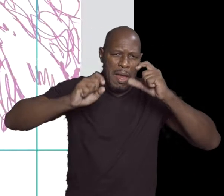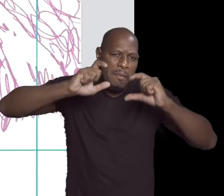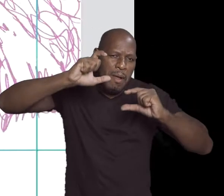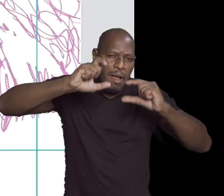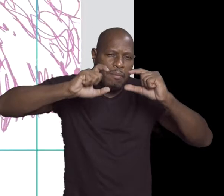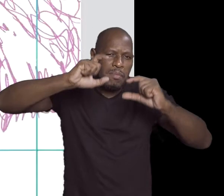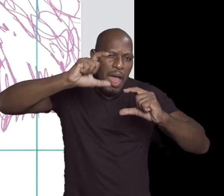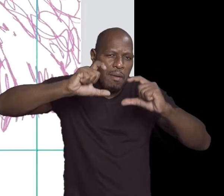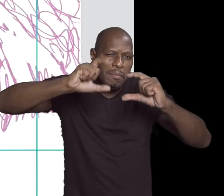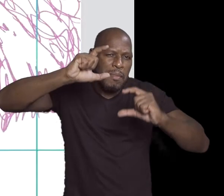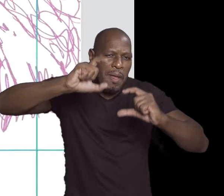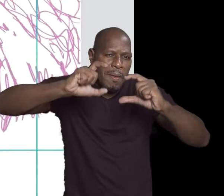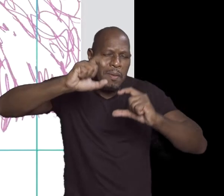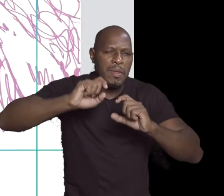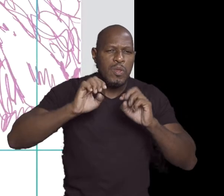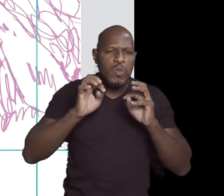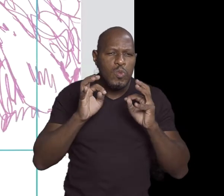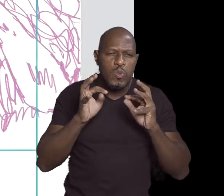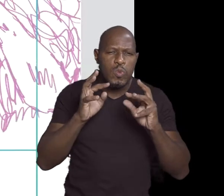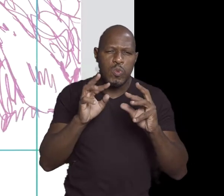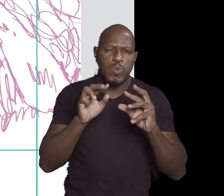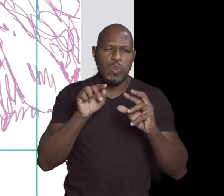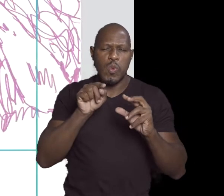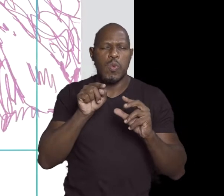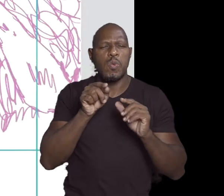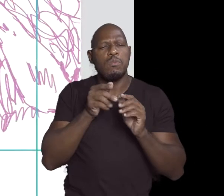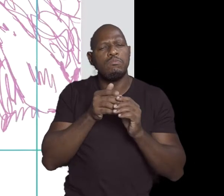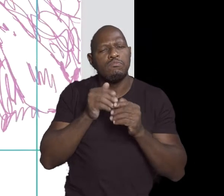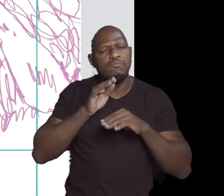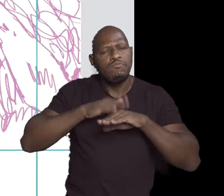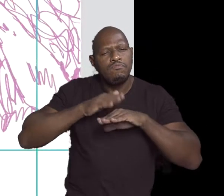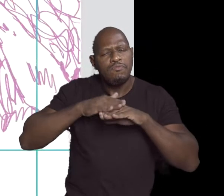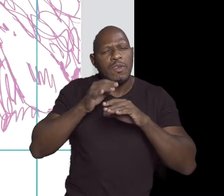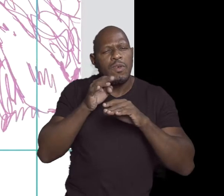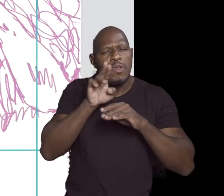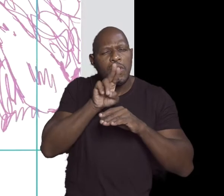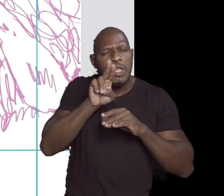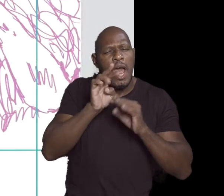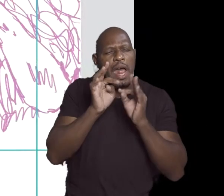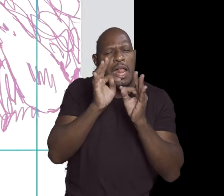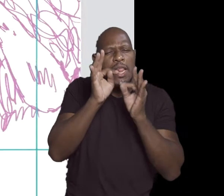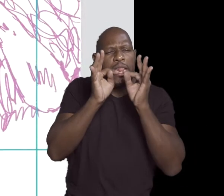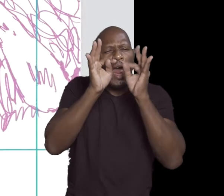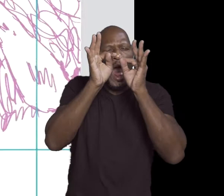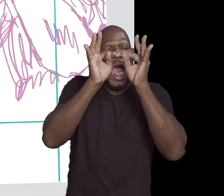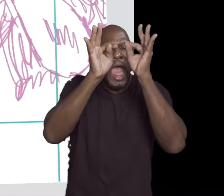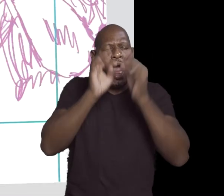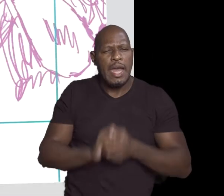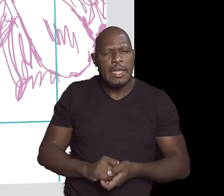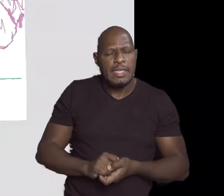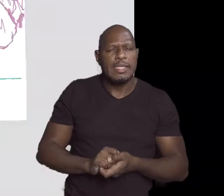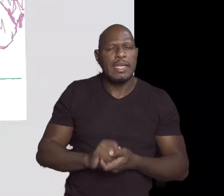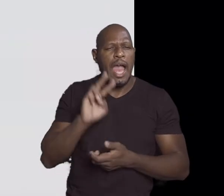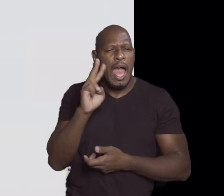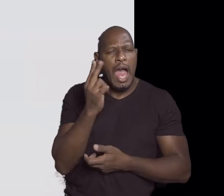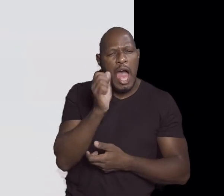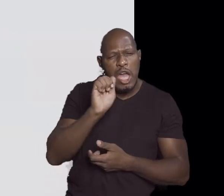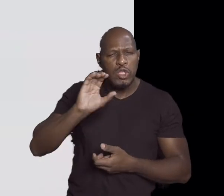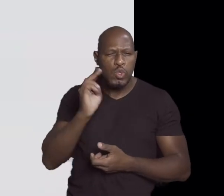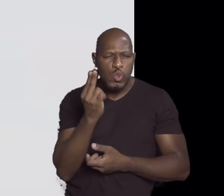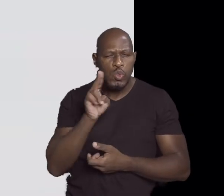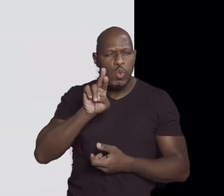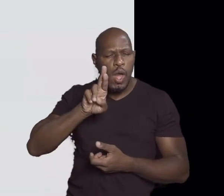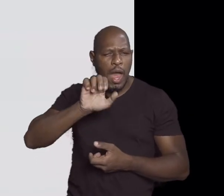e tudo isso nessa técnica de rachura que ele faz,